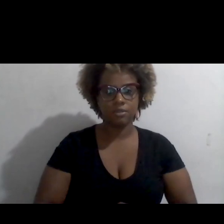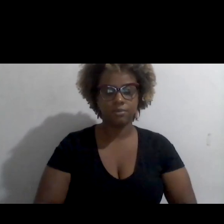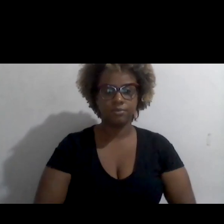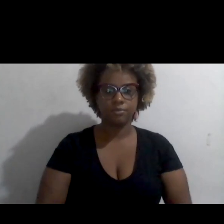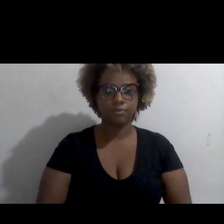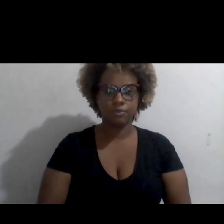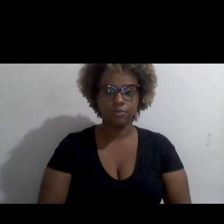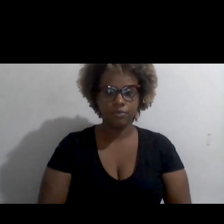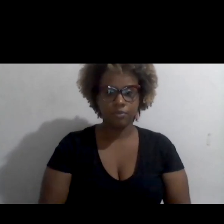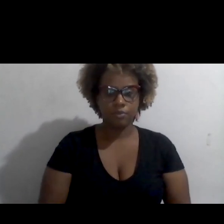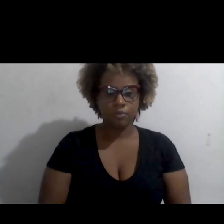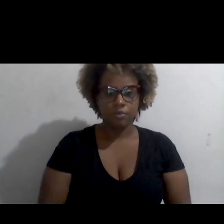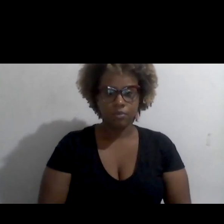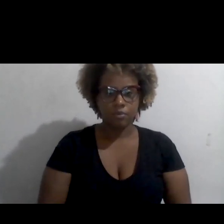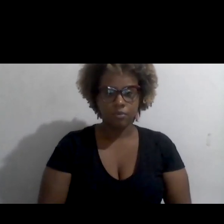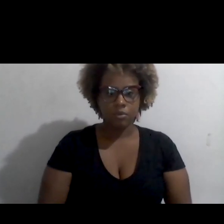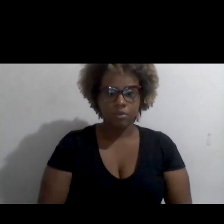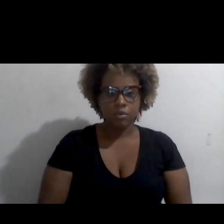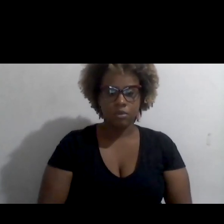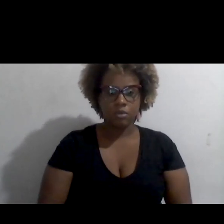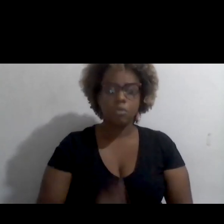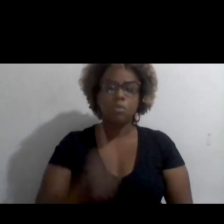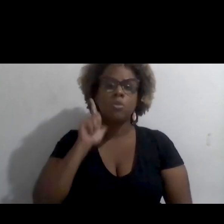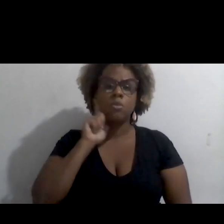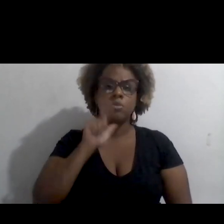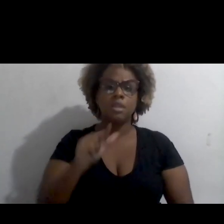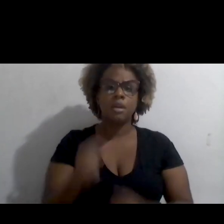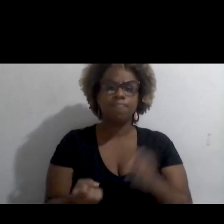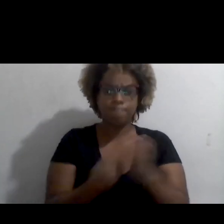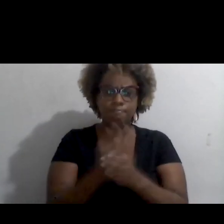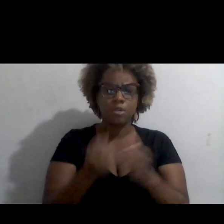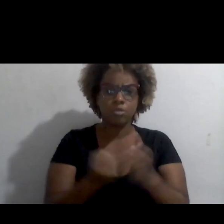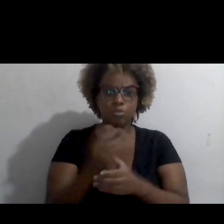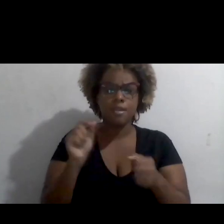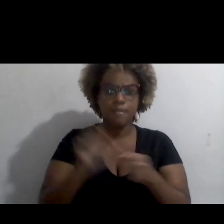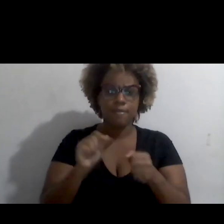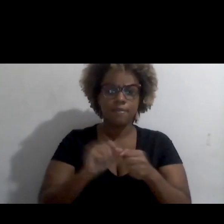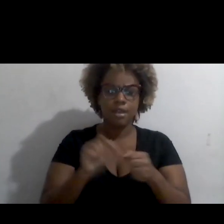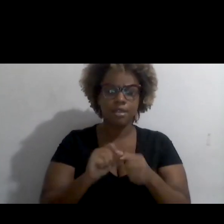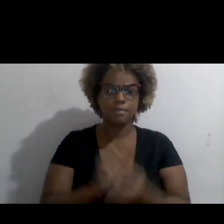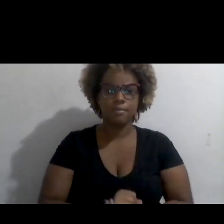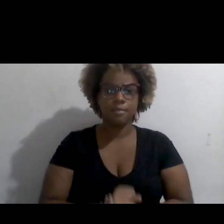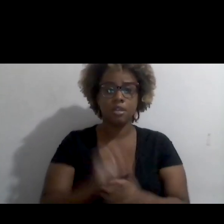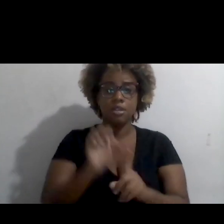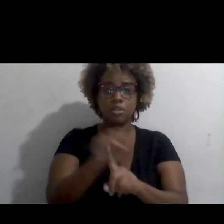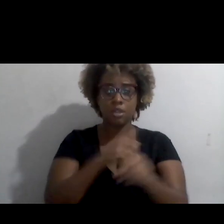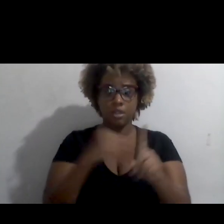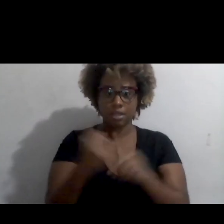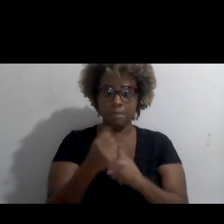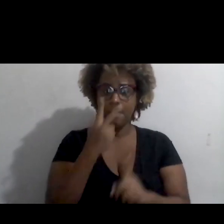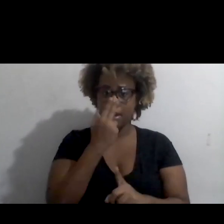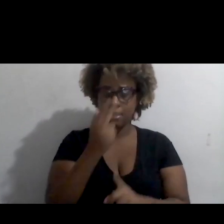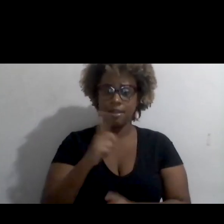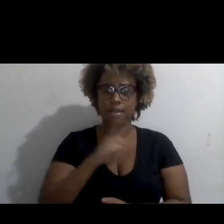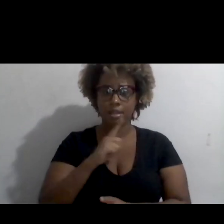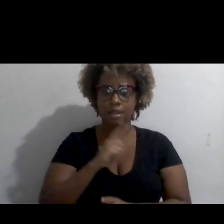Com pouco a gente consegue produzir. Então, eu sei que a gente, para a sociedade, parece que a gente tem um lugar privilegiado, né? A gente tem